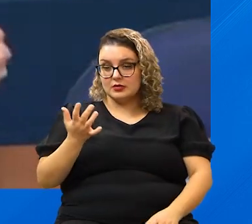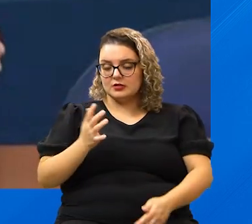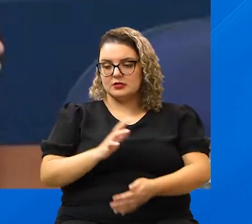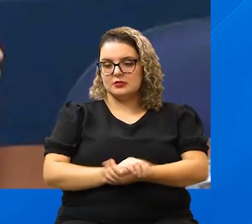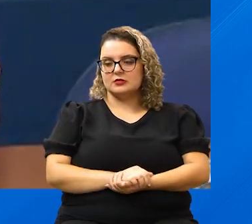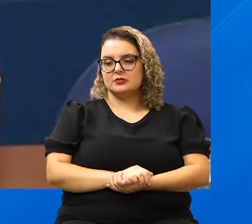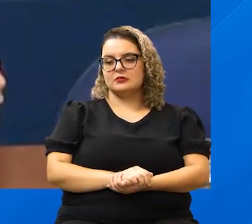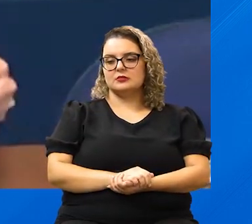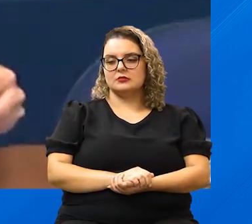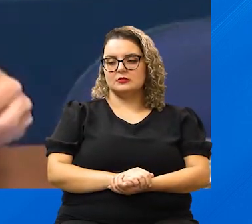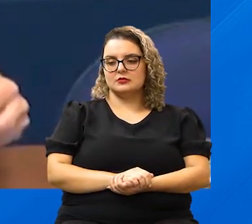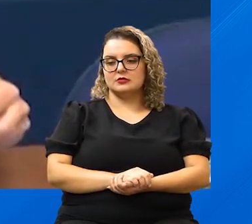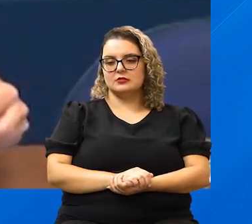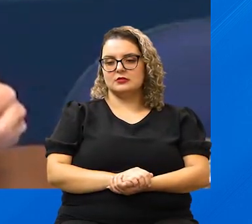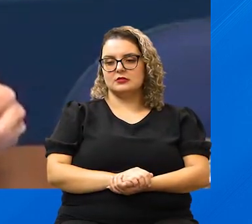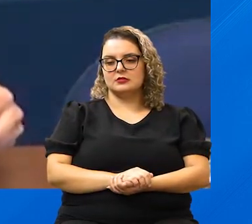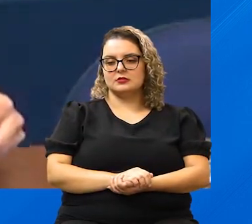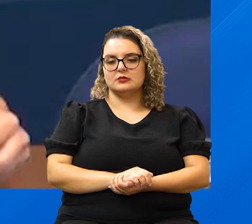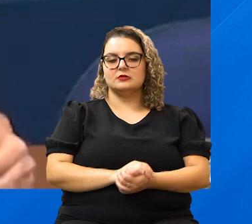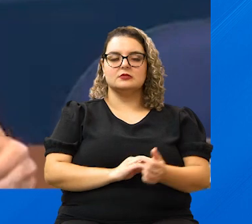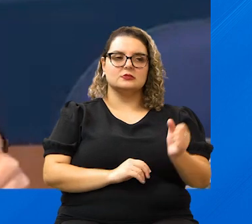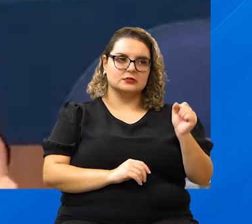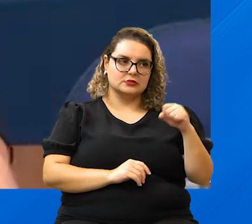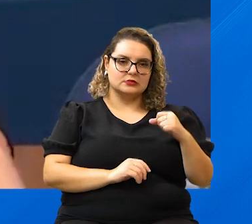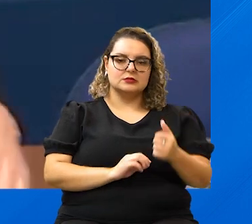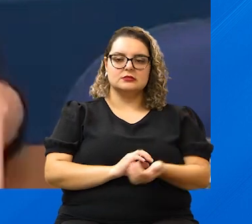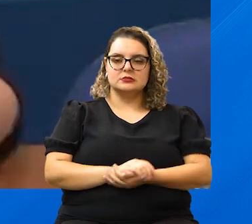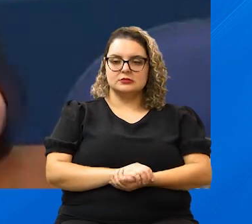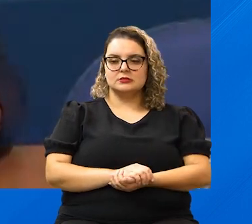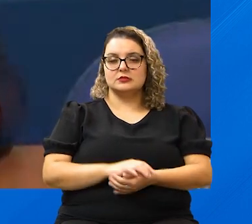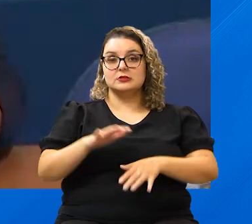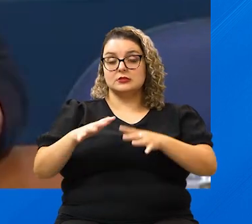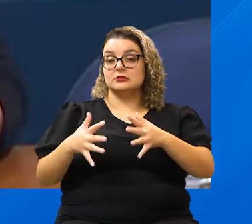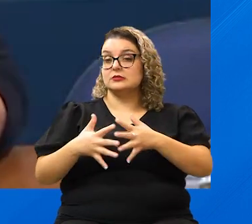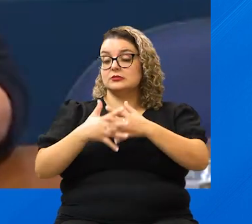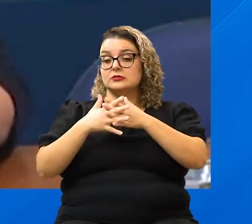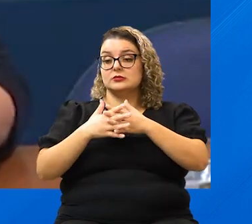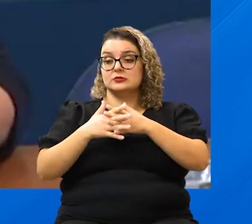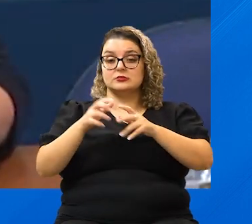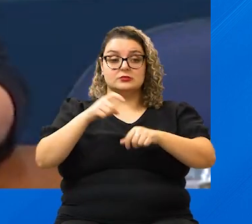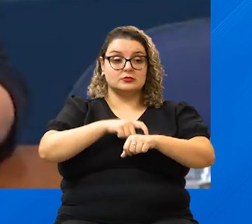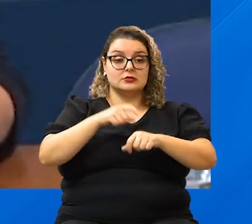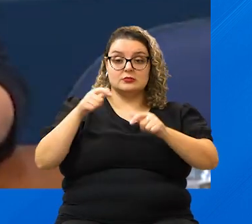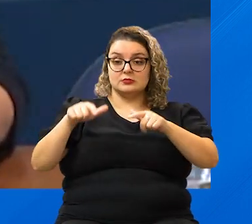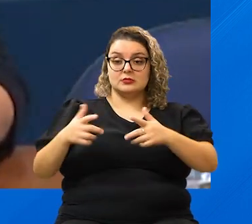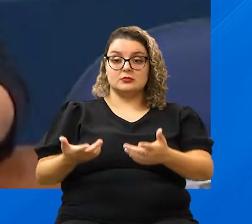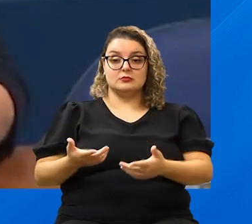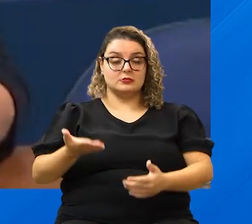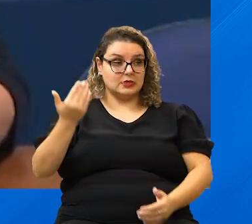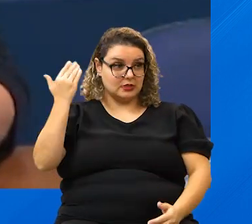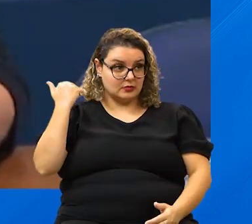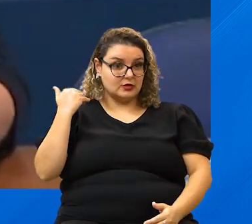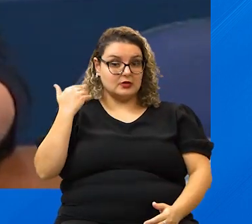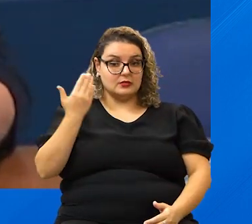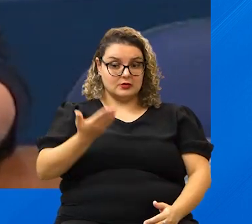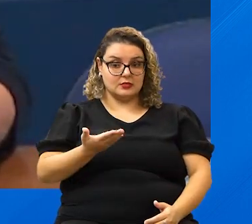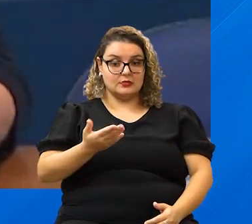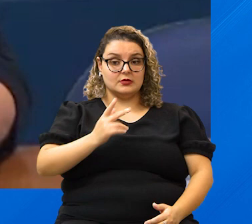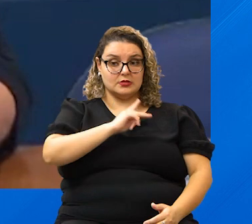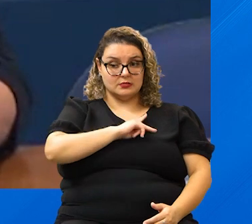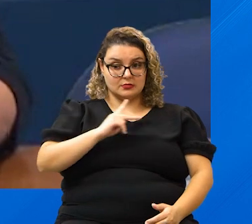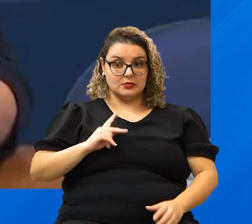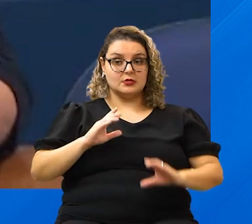vezes eu fico pensando, às vezes eu confundo no tempo e no espaço, sabe? Eu não sei. Mas naquela ocasião, então, você era presidente da Comissão da Mulher Mulher e